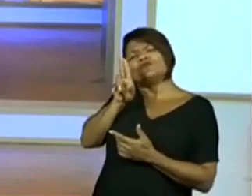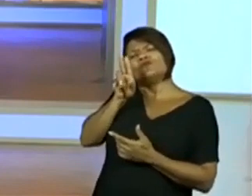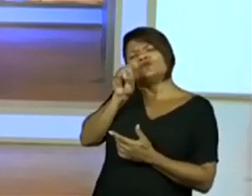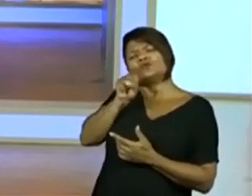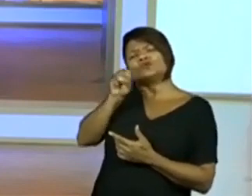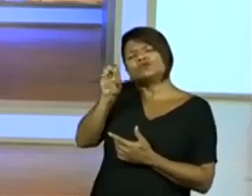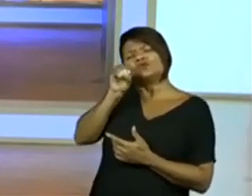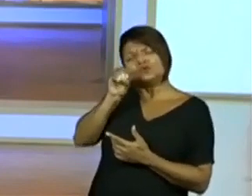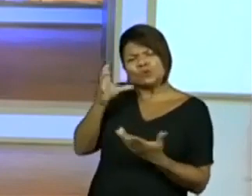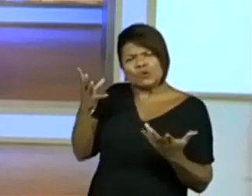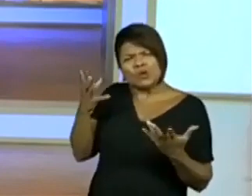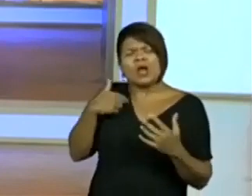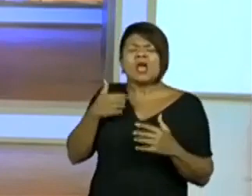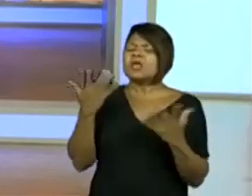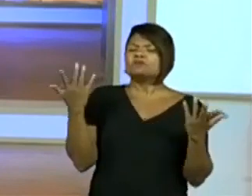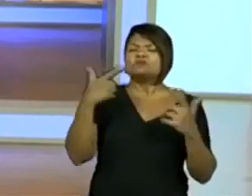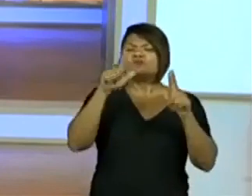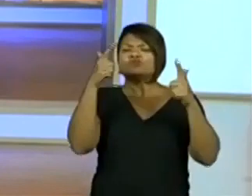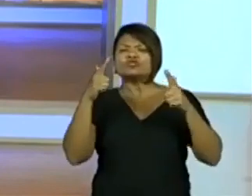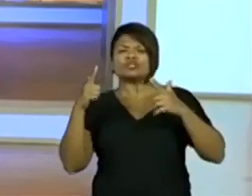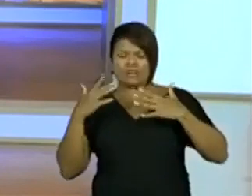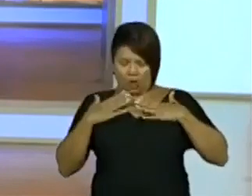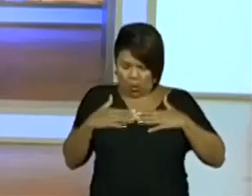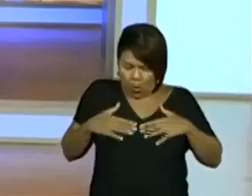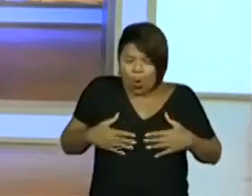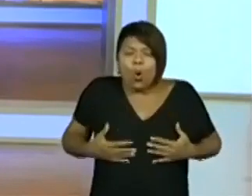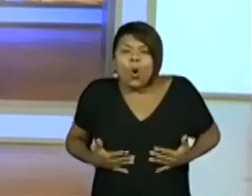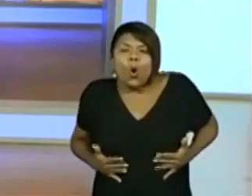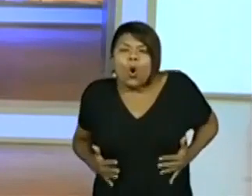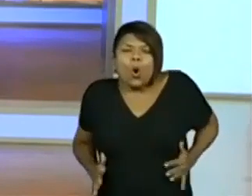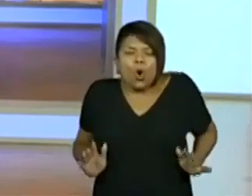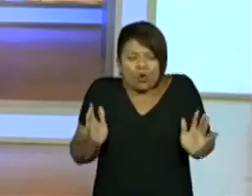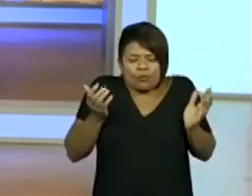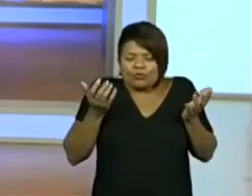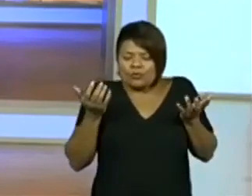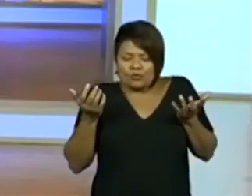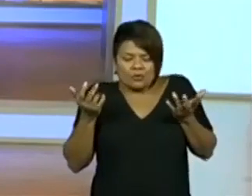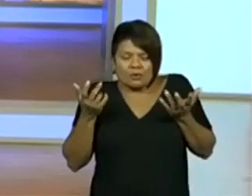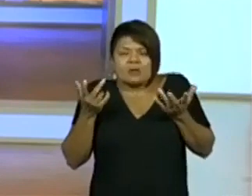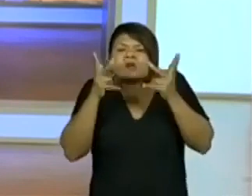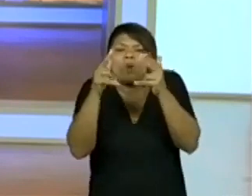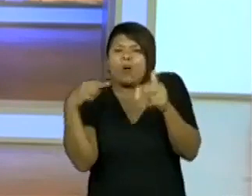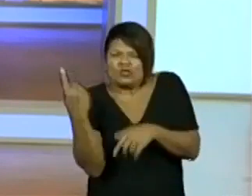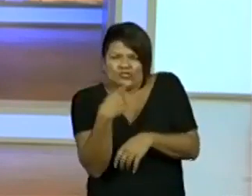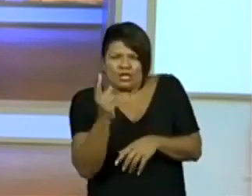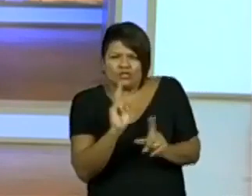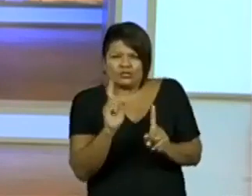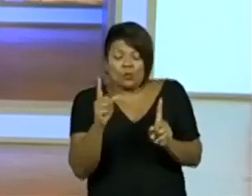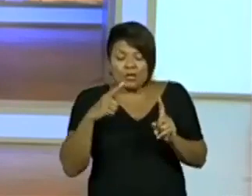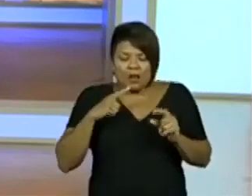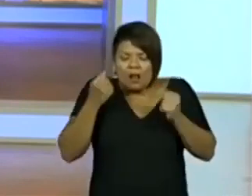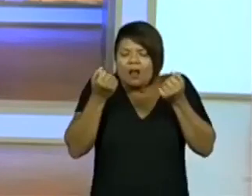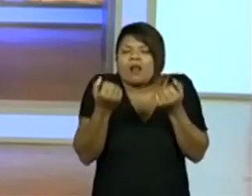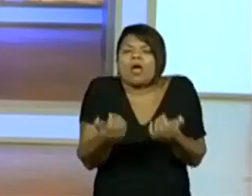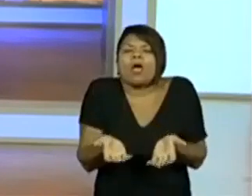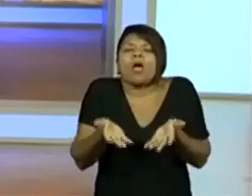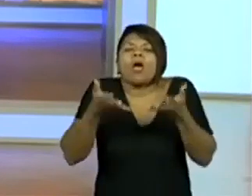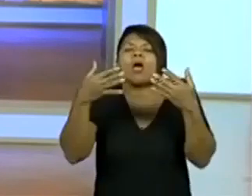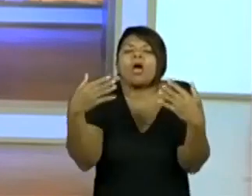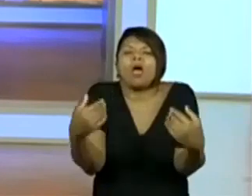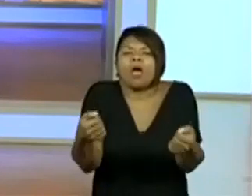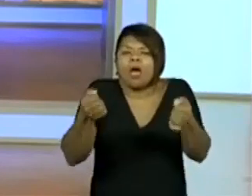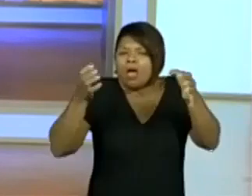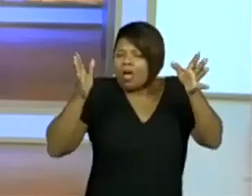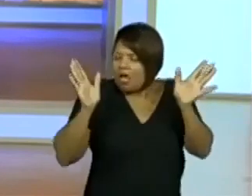temos hoje. Ele era leve como o vento. Ele tinha asas. E por isso